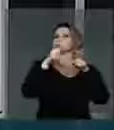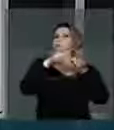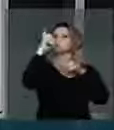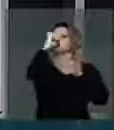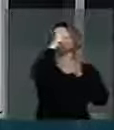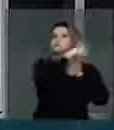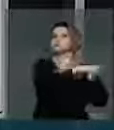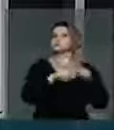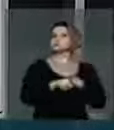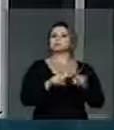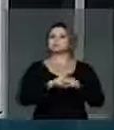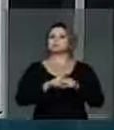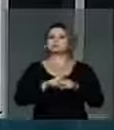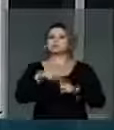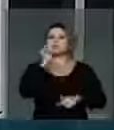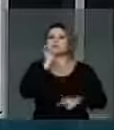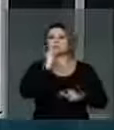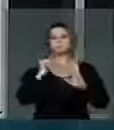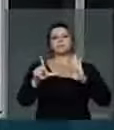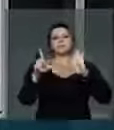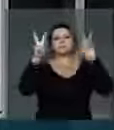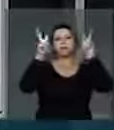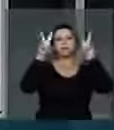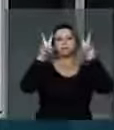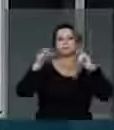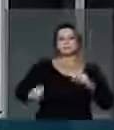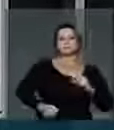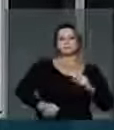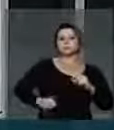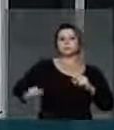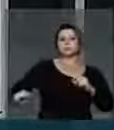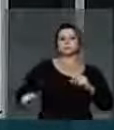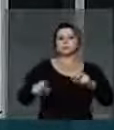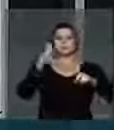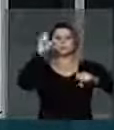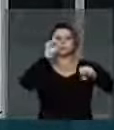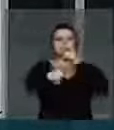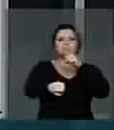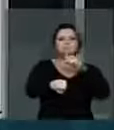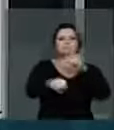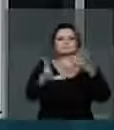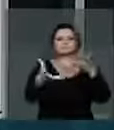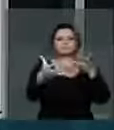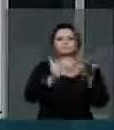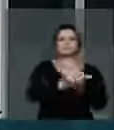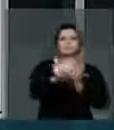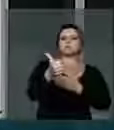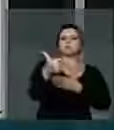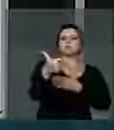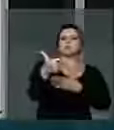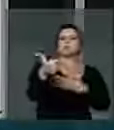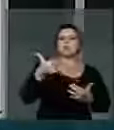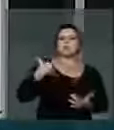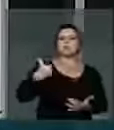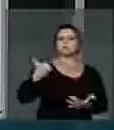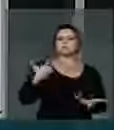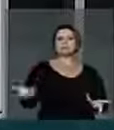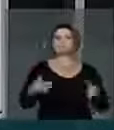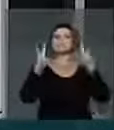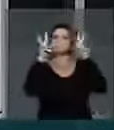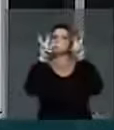exemplo, a questão do aborto, a questão do estupro de vulneráveis a partir de 12 anos, essas são